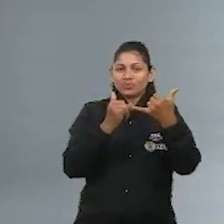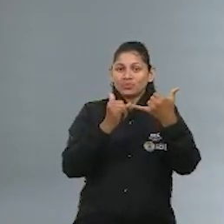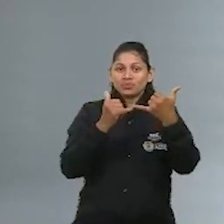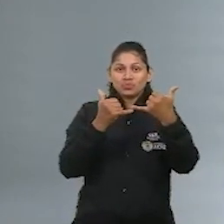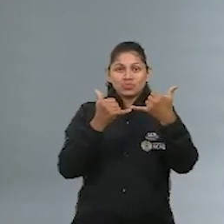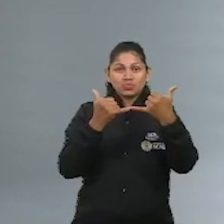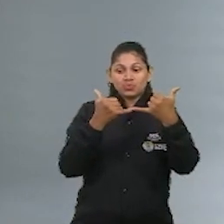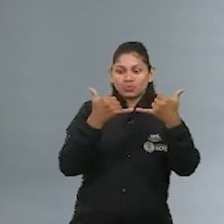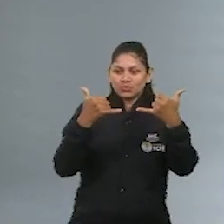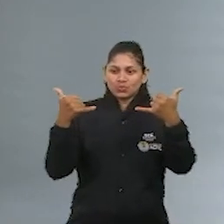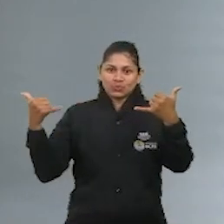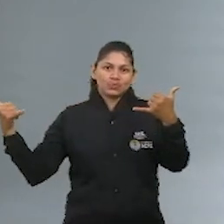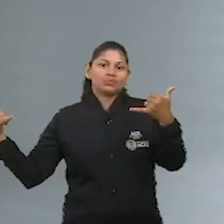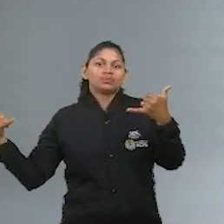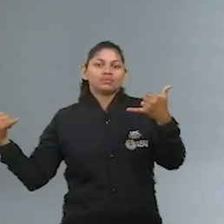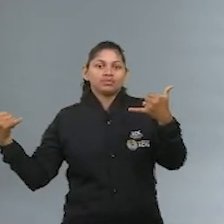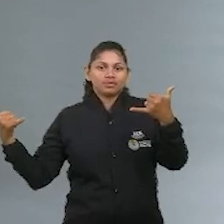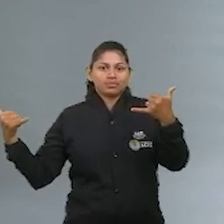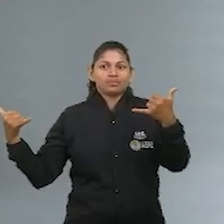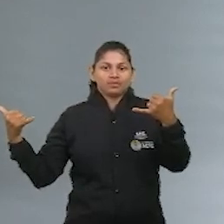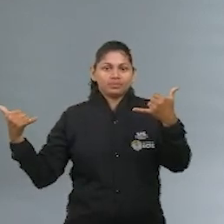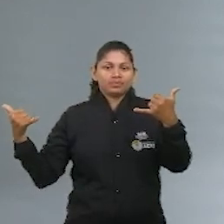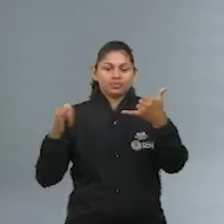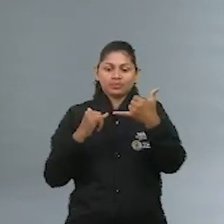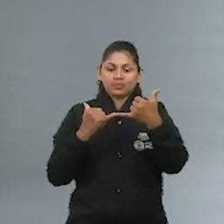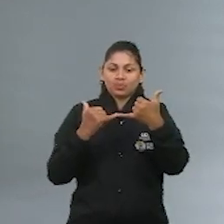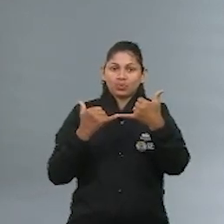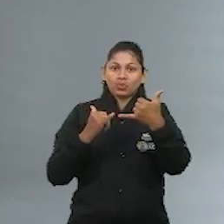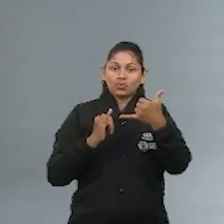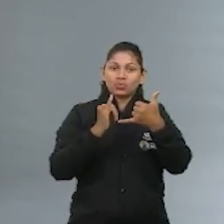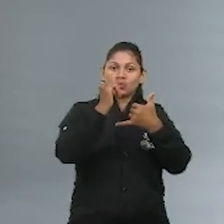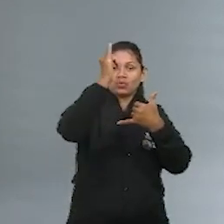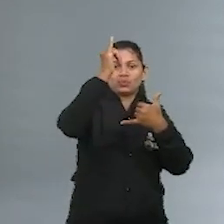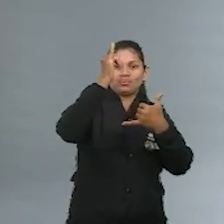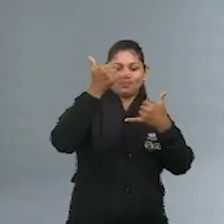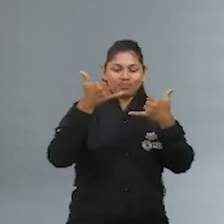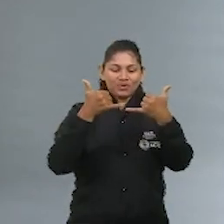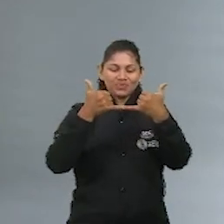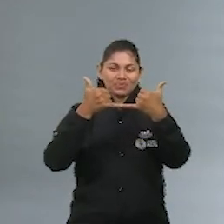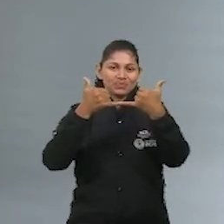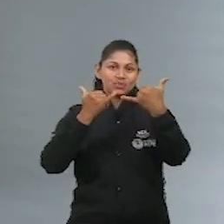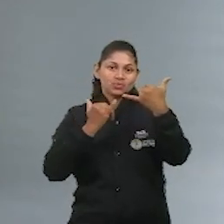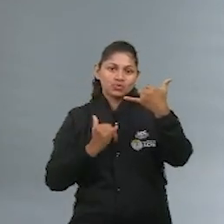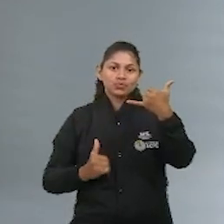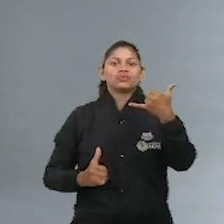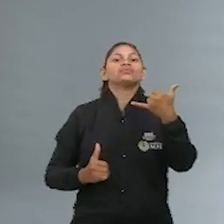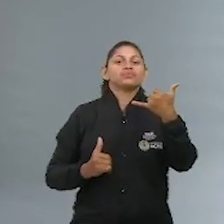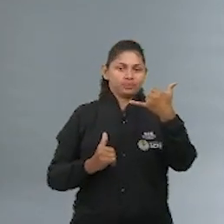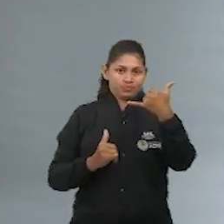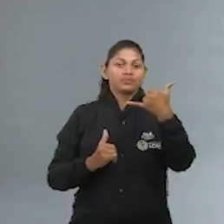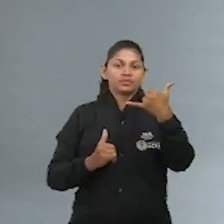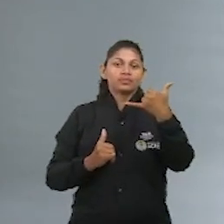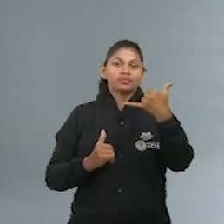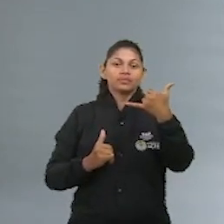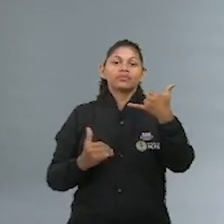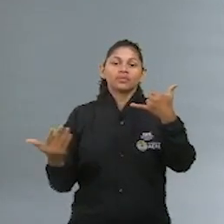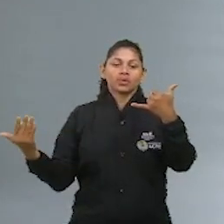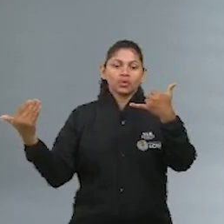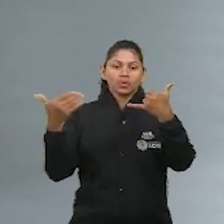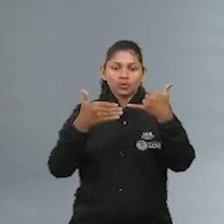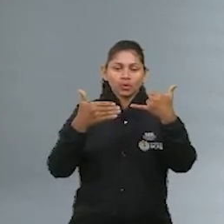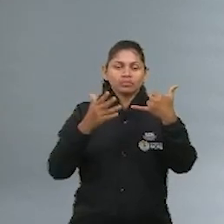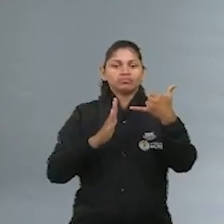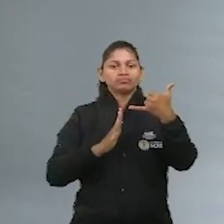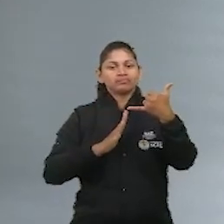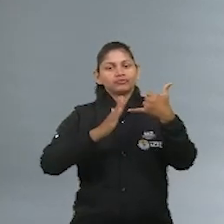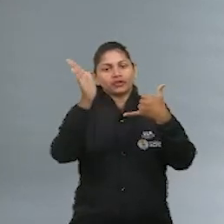ela prevalece. O que vai entrar aí no circuito elétrico é nessa primeira lei aqui de Kirchhoff